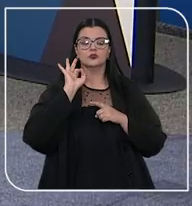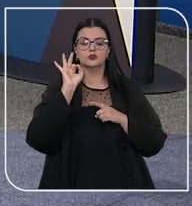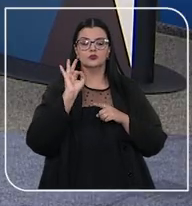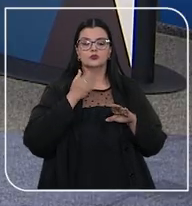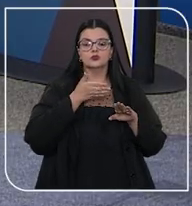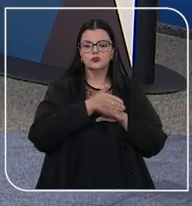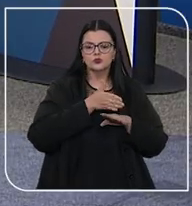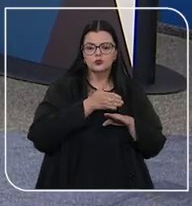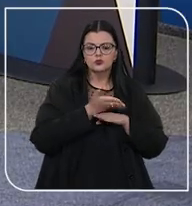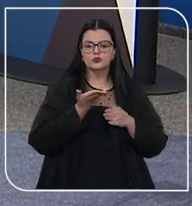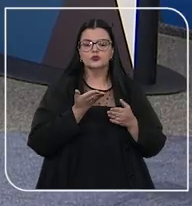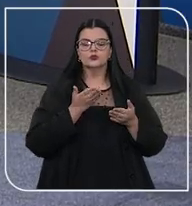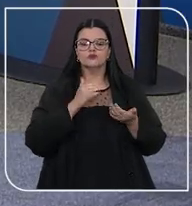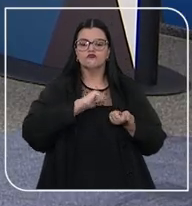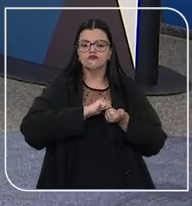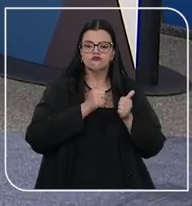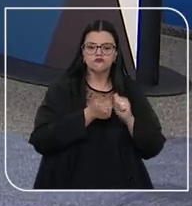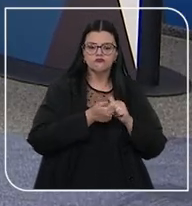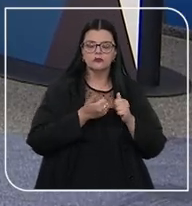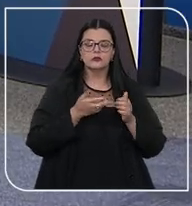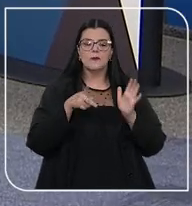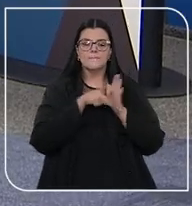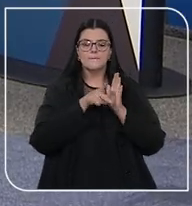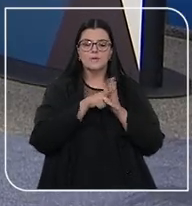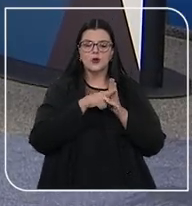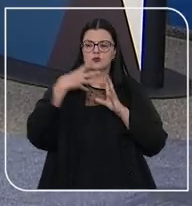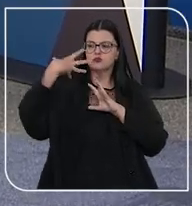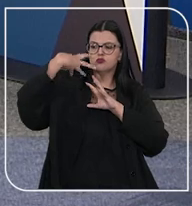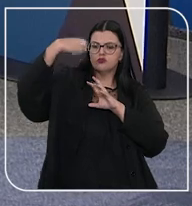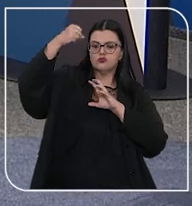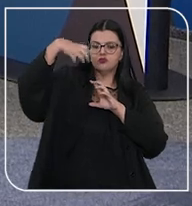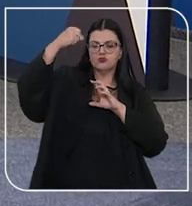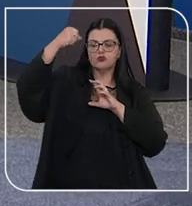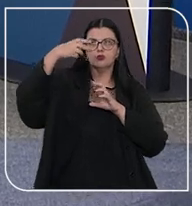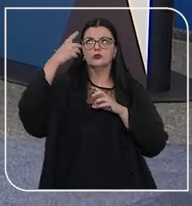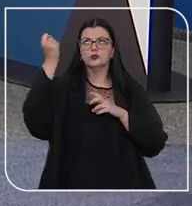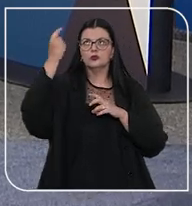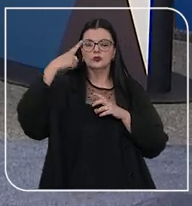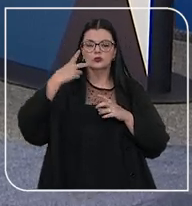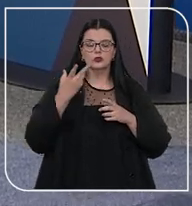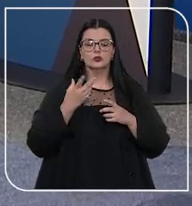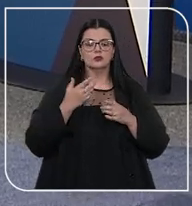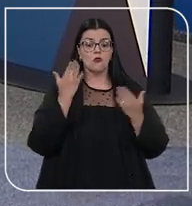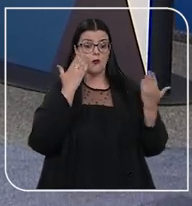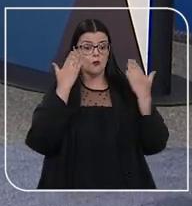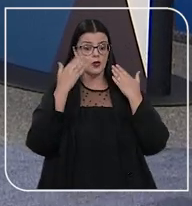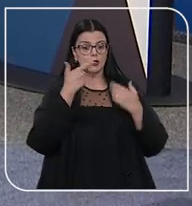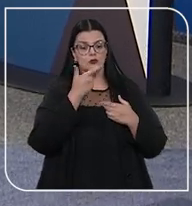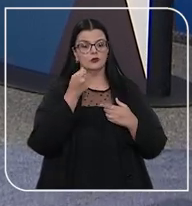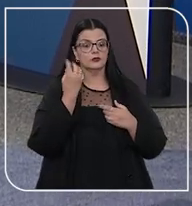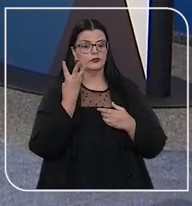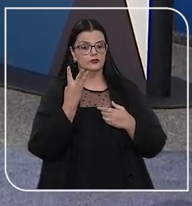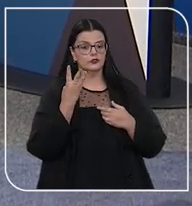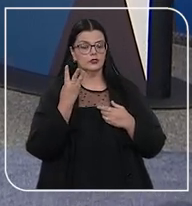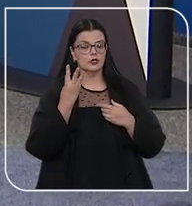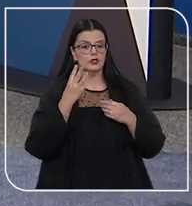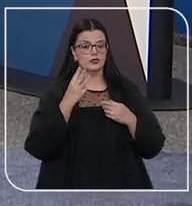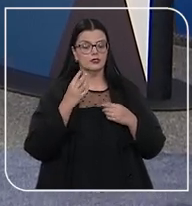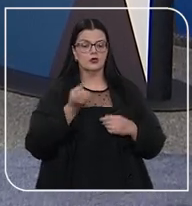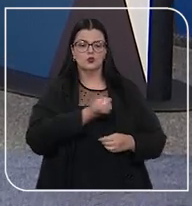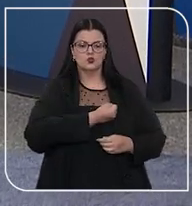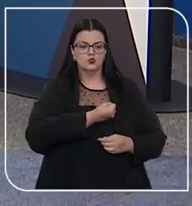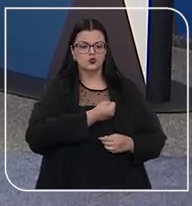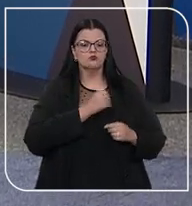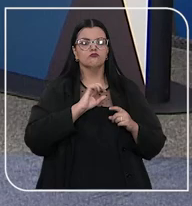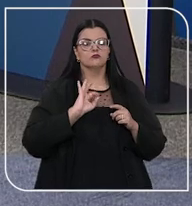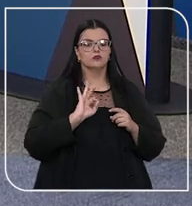53% na entrada de equipamentos fotovoltaicos, na comparação com o mesmo período de 2023. Os números